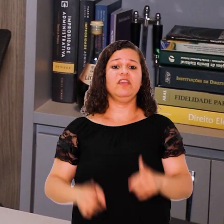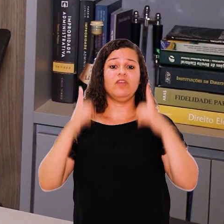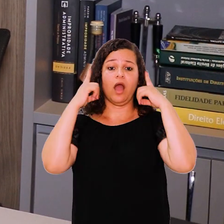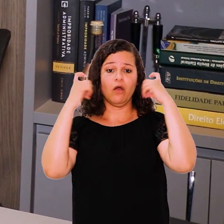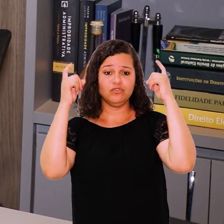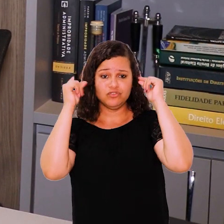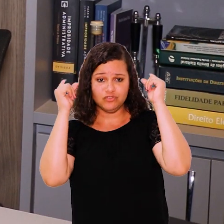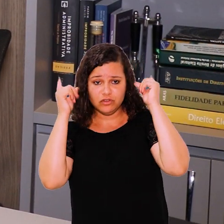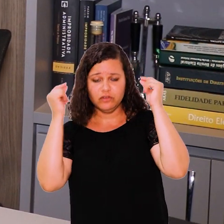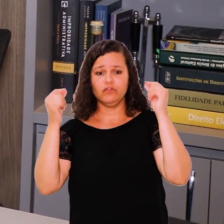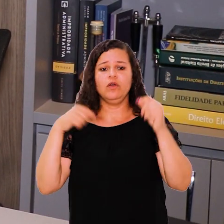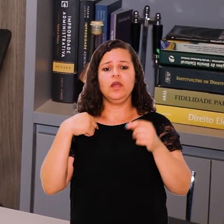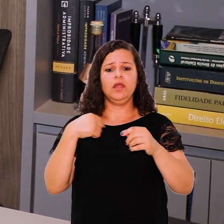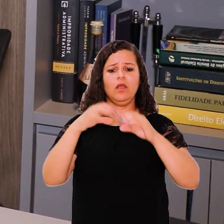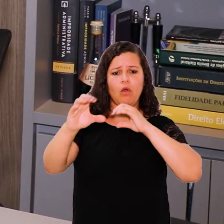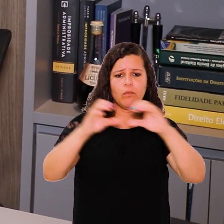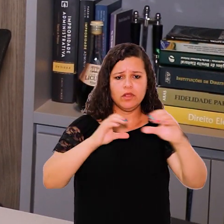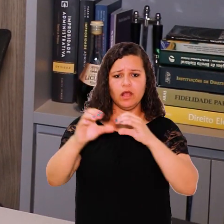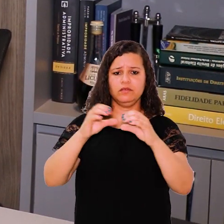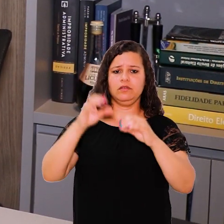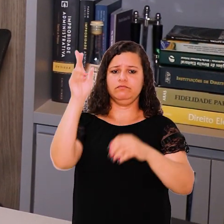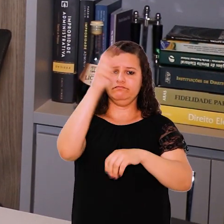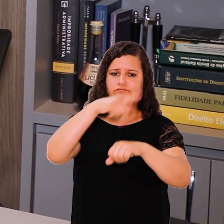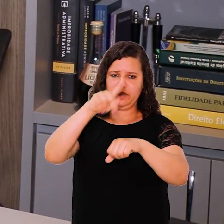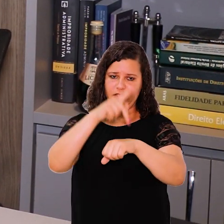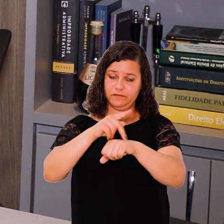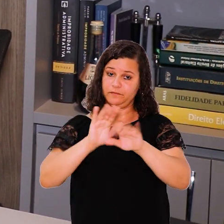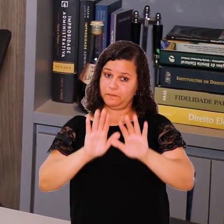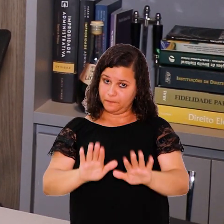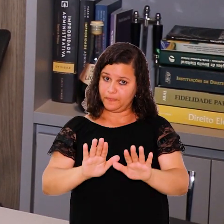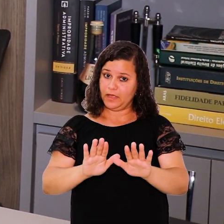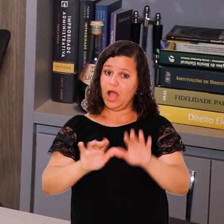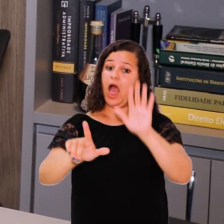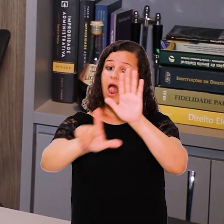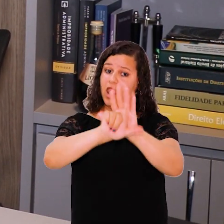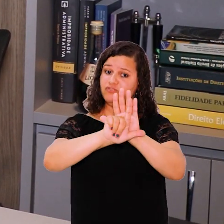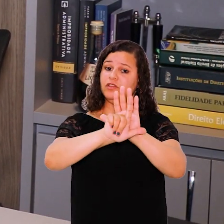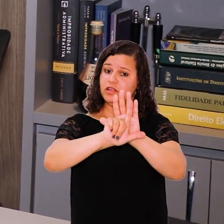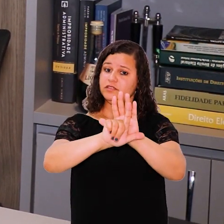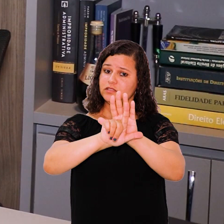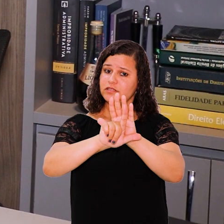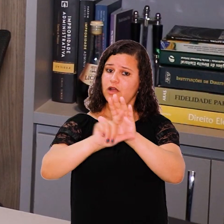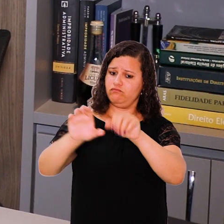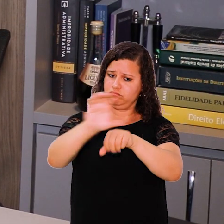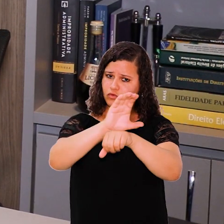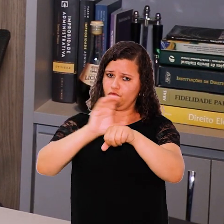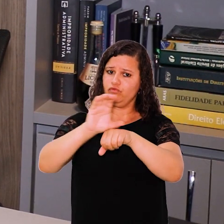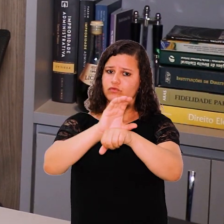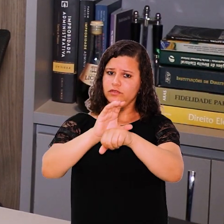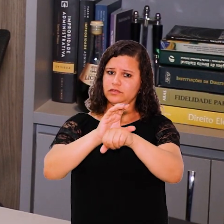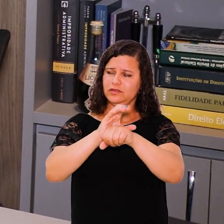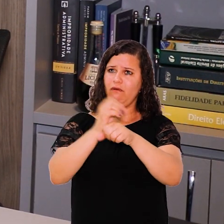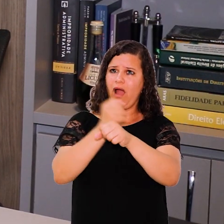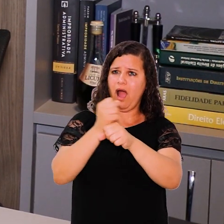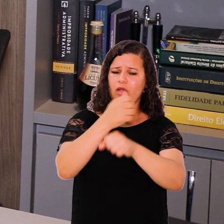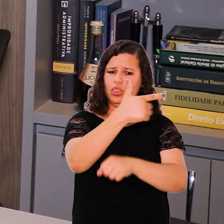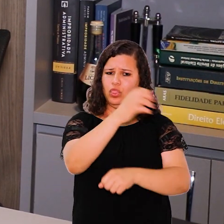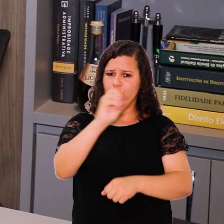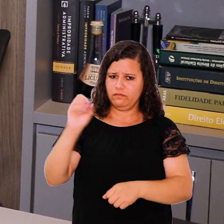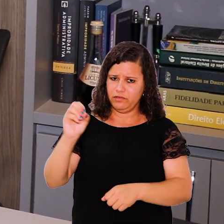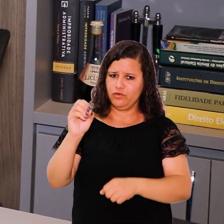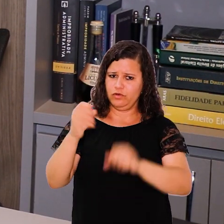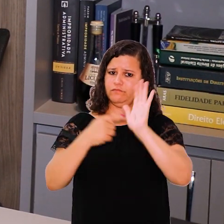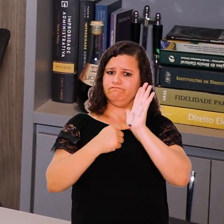deficientes auditivos em nossos meios de comunicação no país. Bom, a legislação infraconstitucional, a partir do